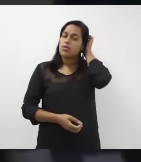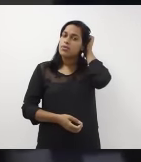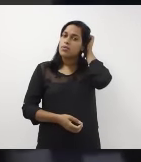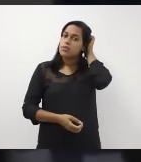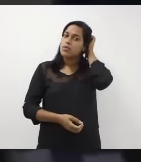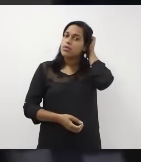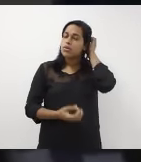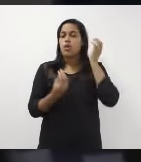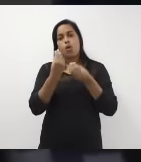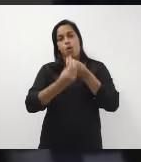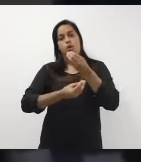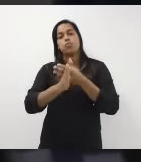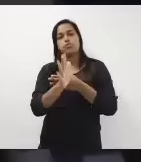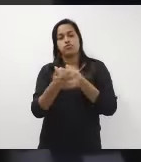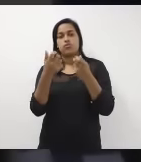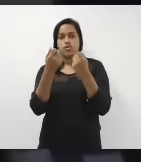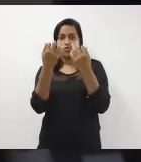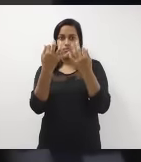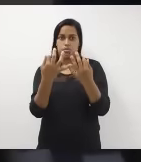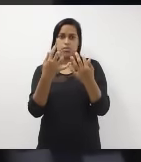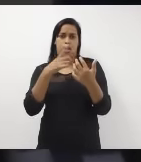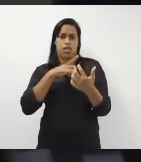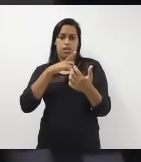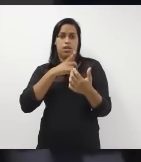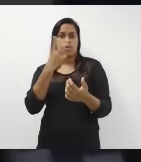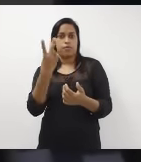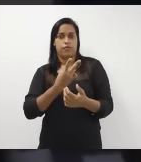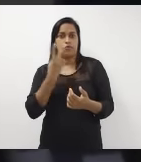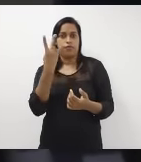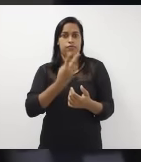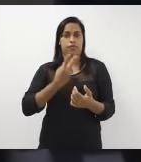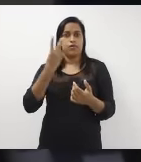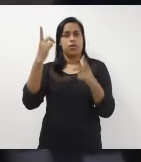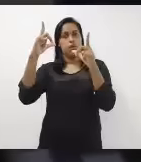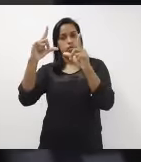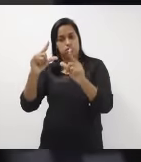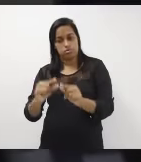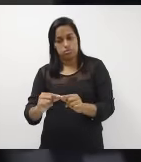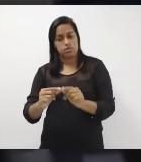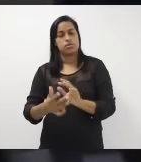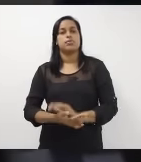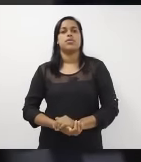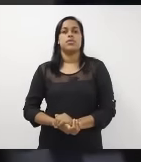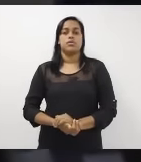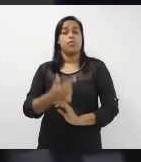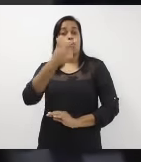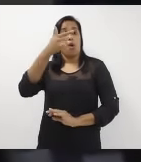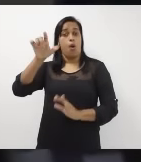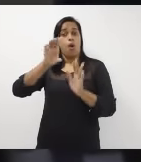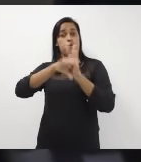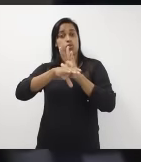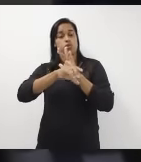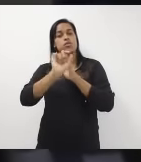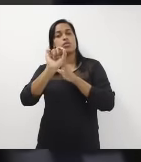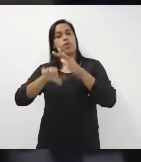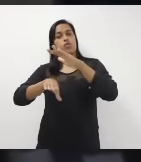Como eu falei para vocês, a gente falou que vai ter um valor mínimo. Então, outro conceito vai ser o estoque